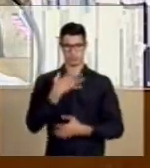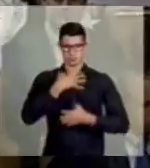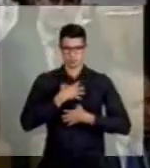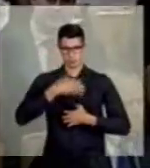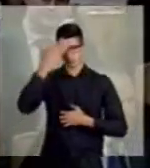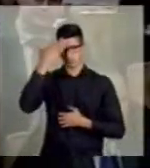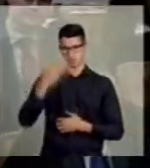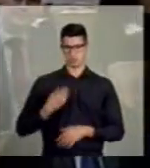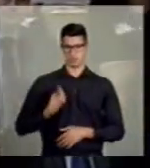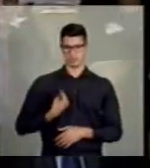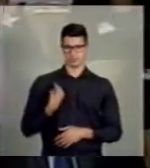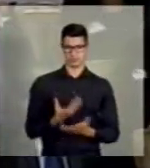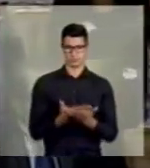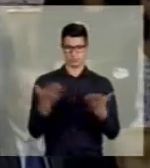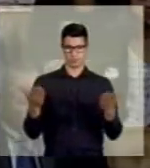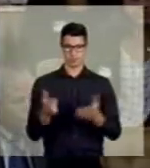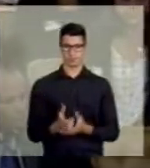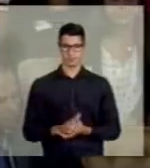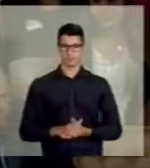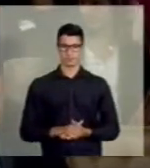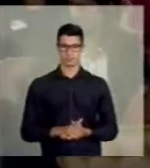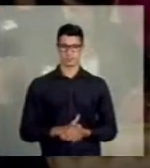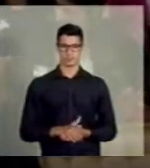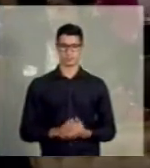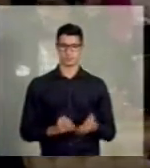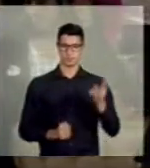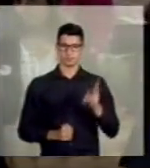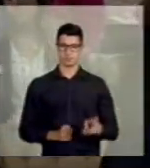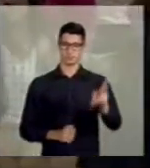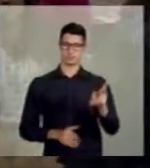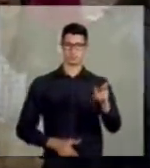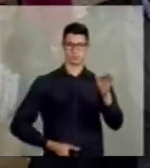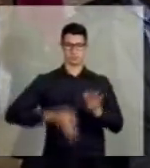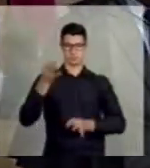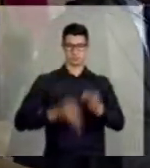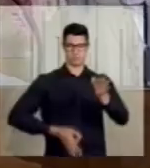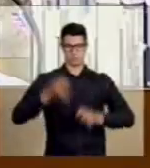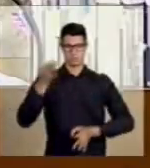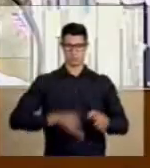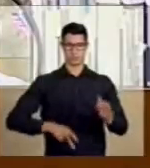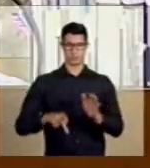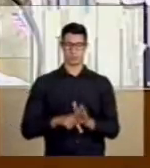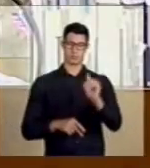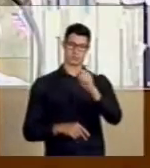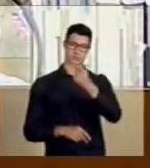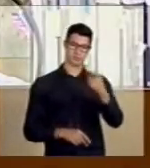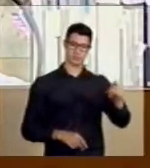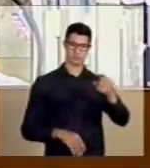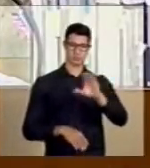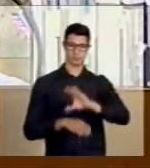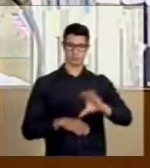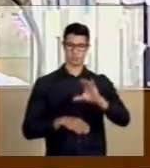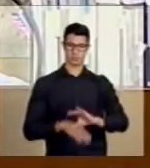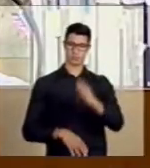muito honrados com a presença de todos. Para continuidade de julgamento da ação direta de